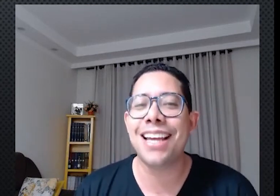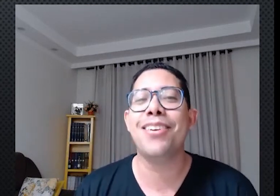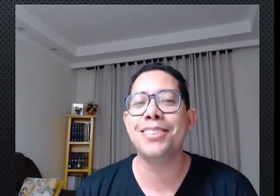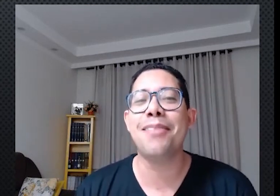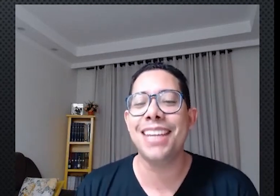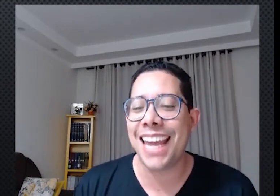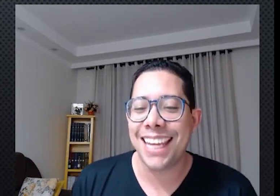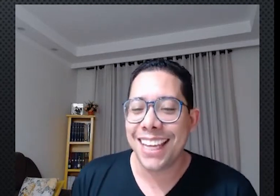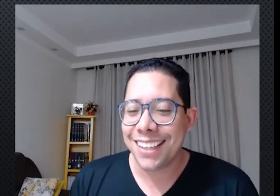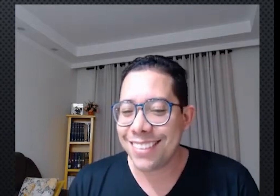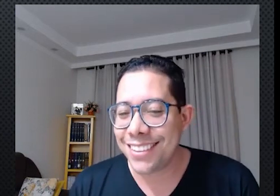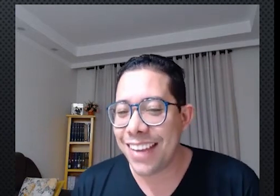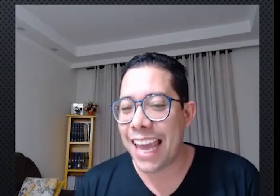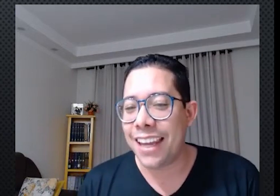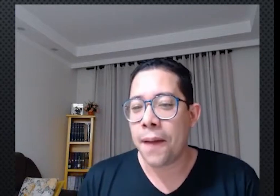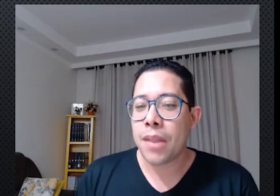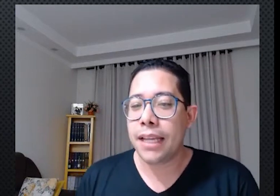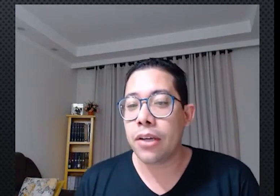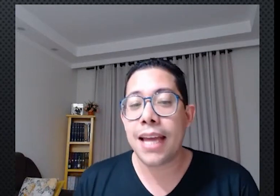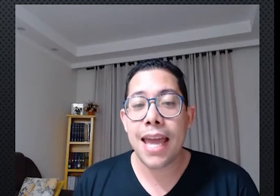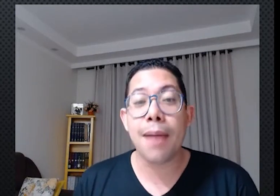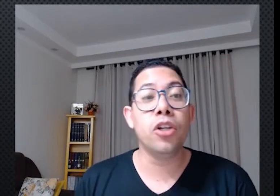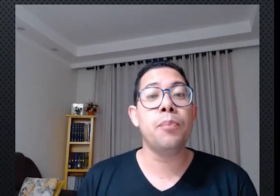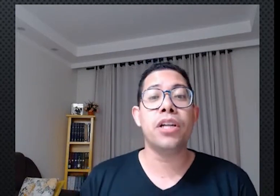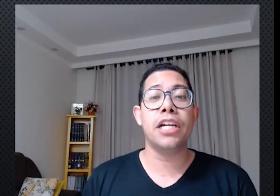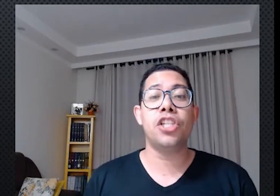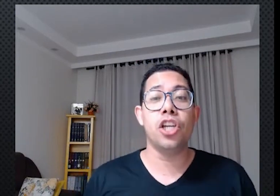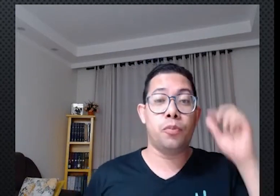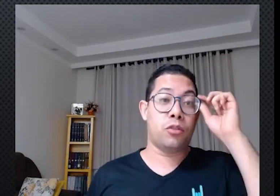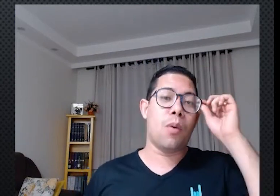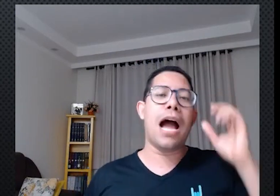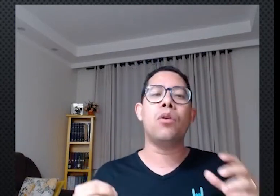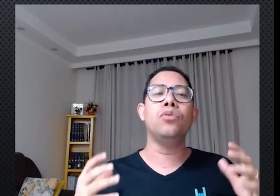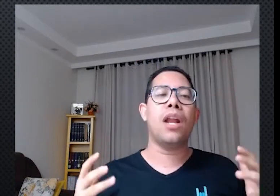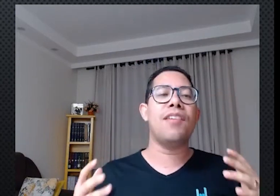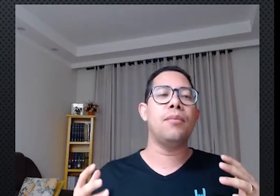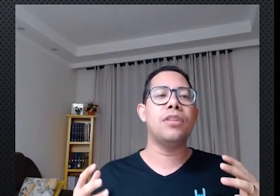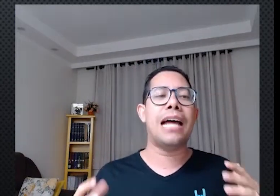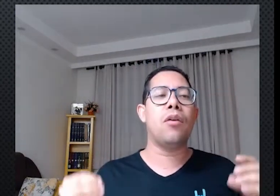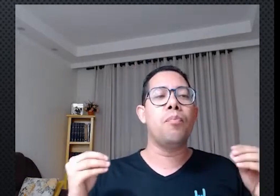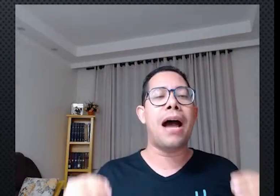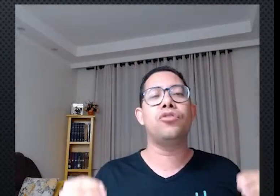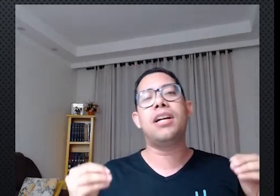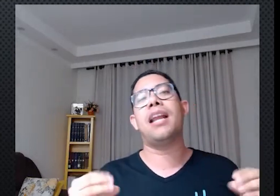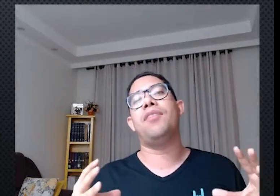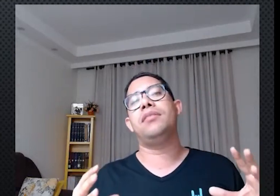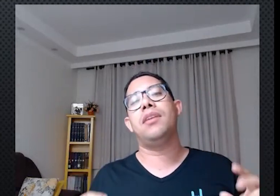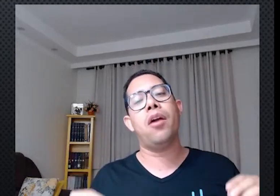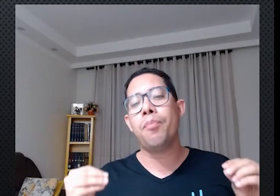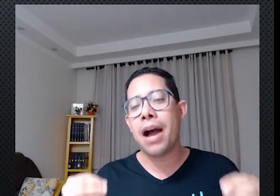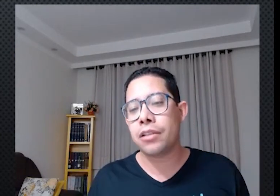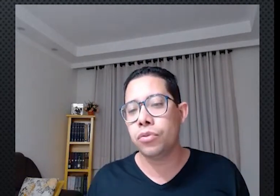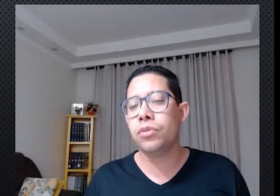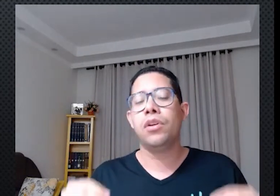no céu e não sabia, hein? Muito bem. Então, é muito importante isso, pessoal. A cultura, ela vai ser mudada um passo de cada vez.